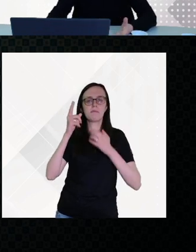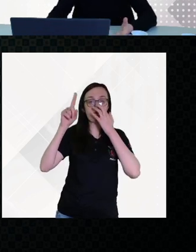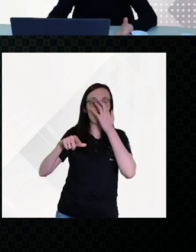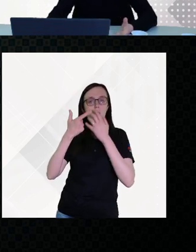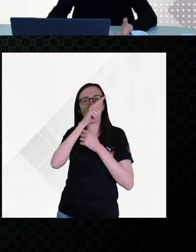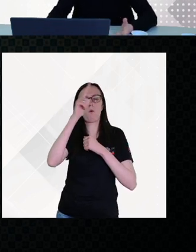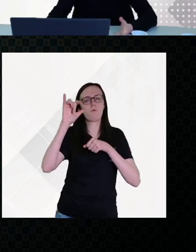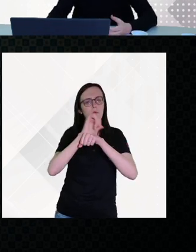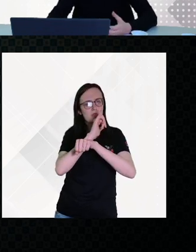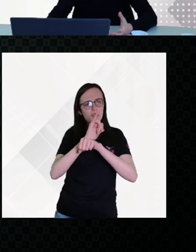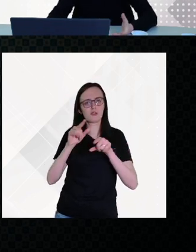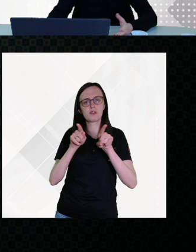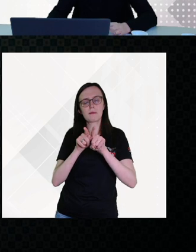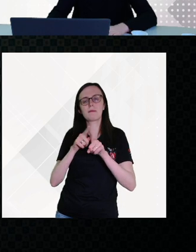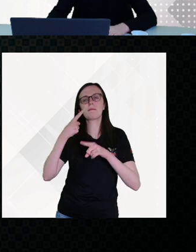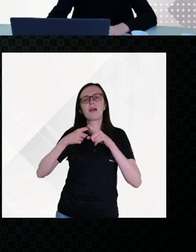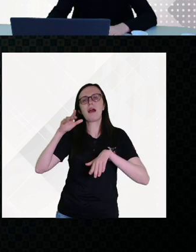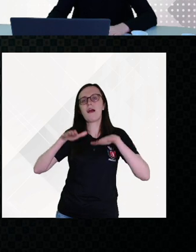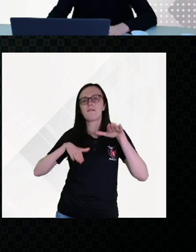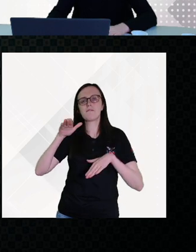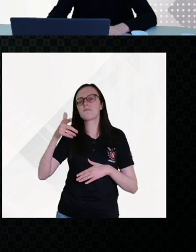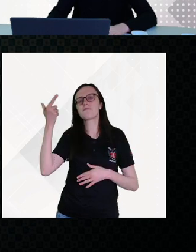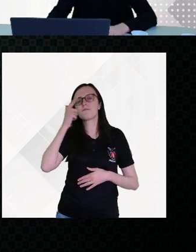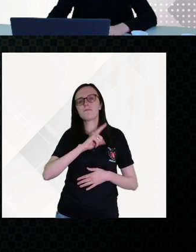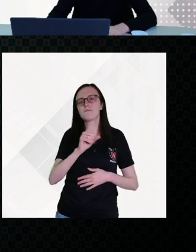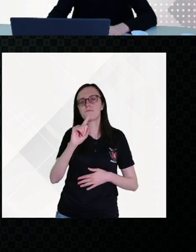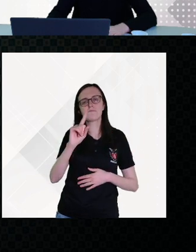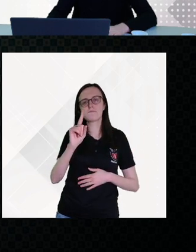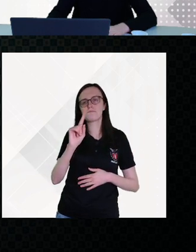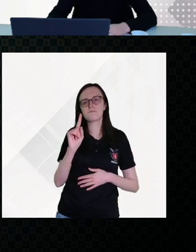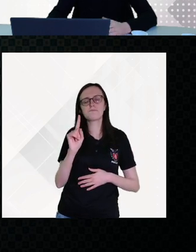outras estratégias, porque muitas vezes não está gerando